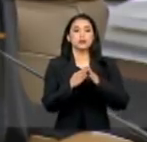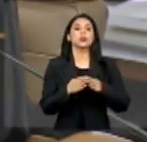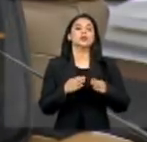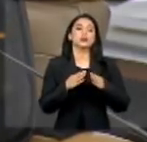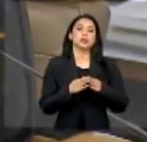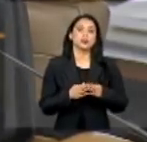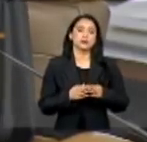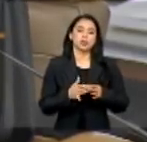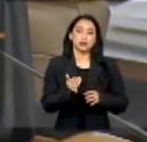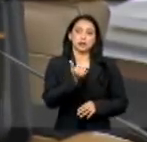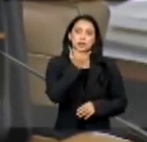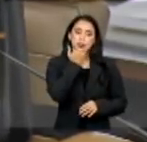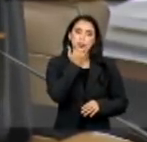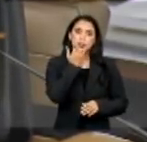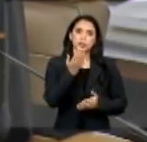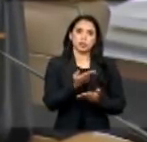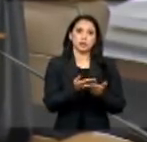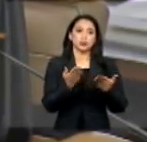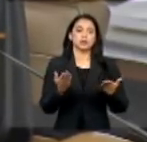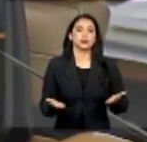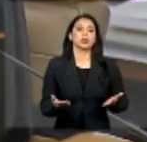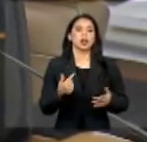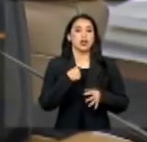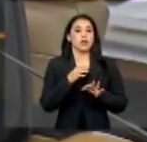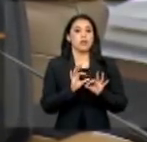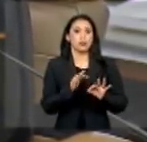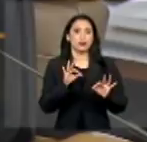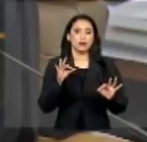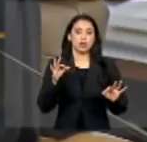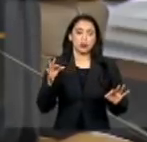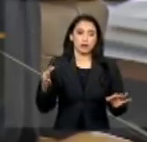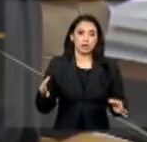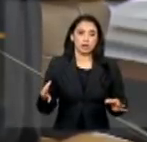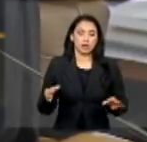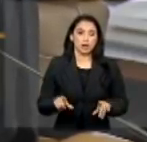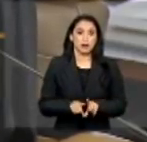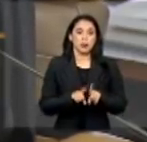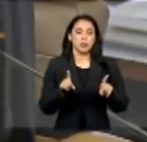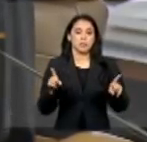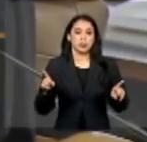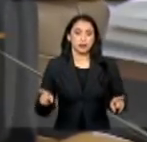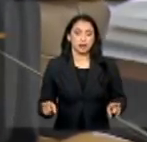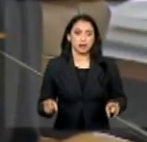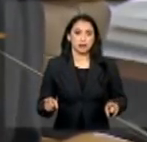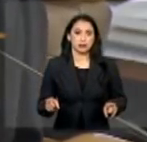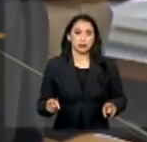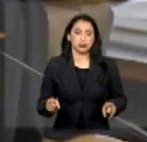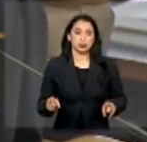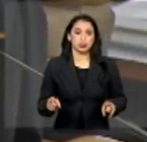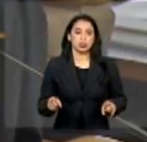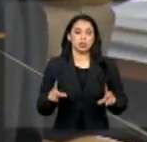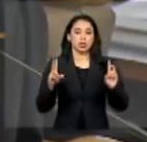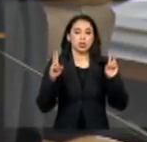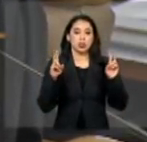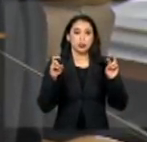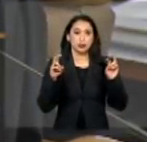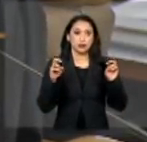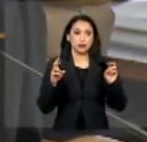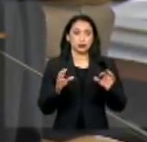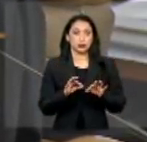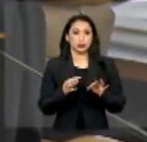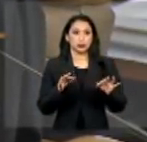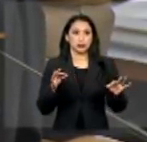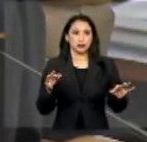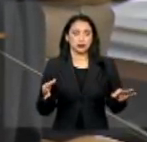escusos para porque vou me alongar um pouco não demasiadamente eis que nesse contexto mais ampliado a